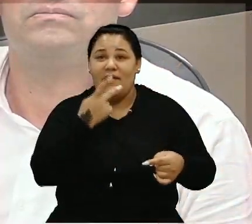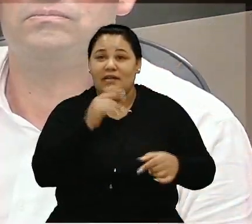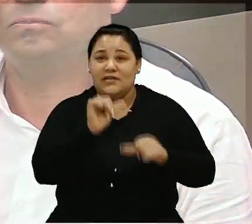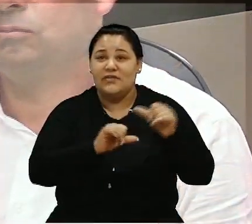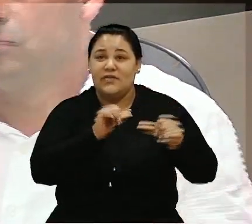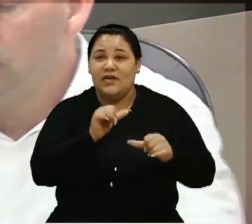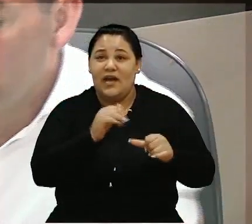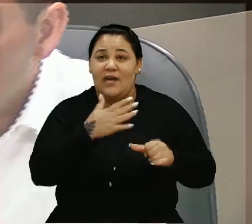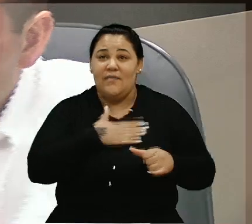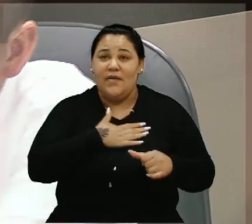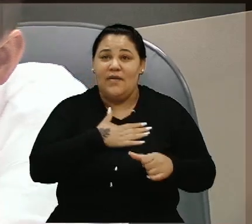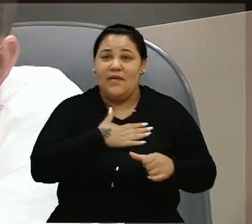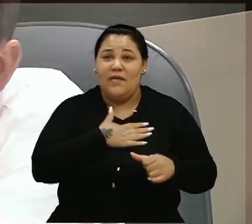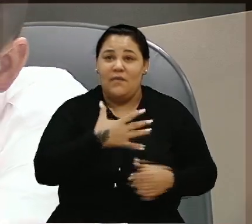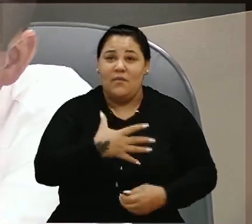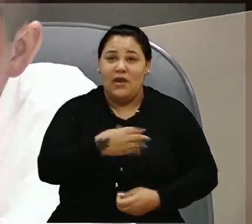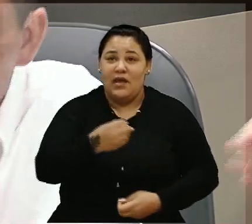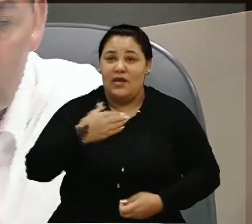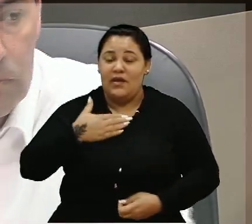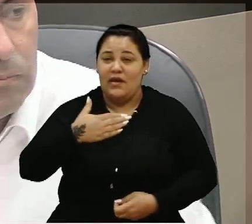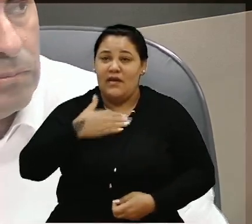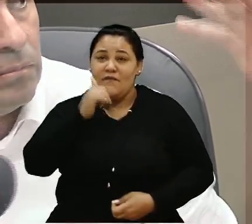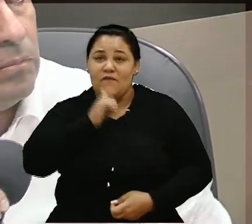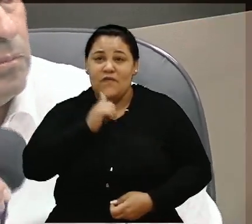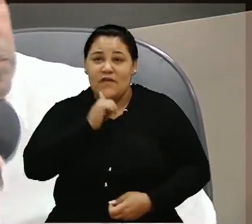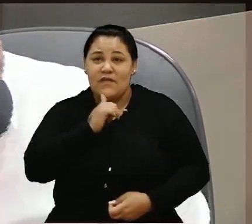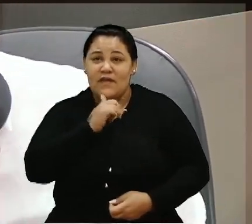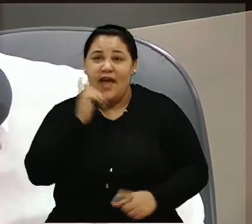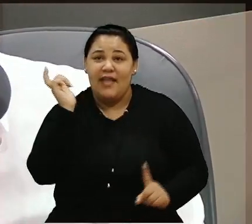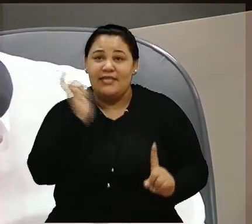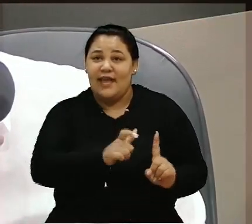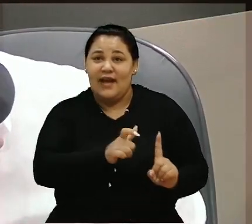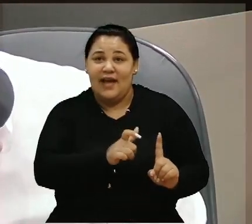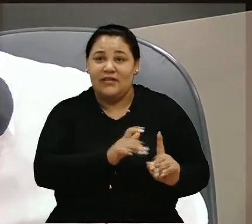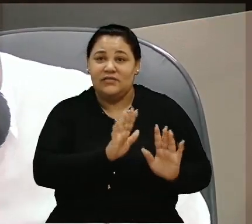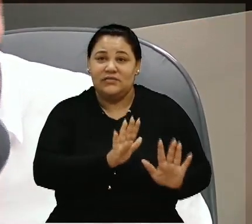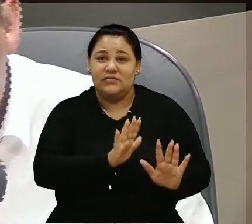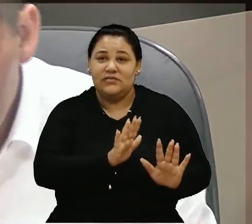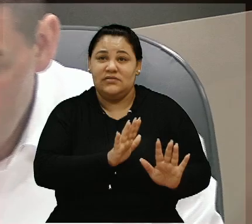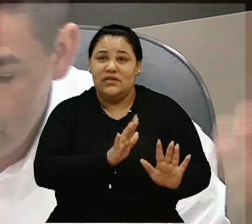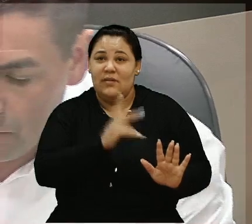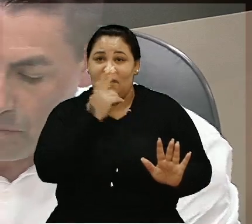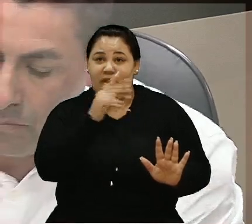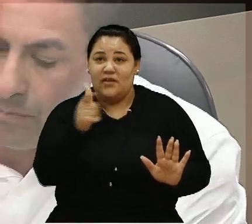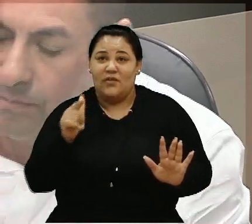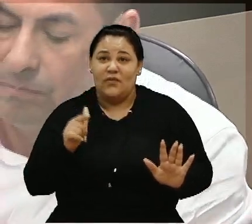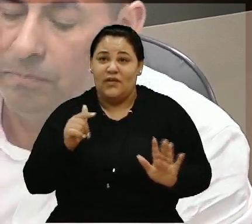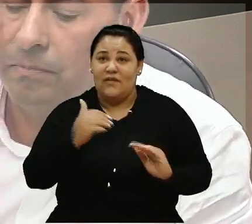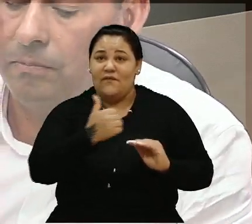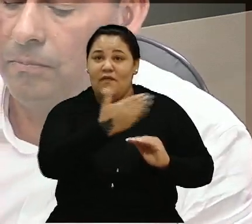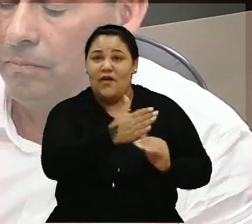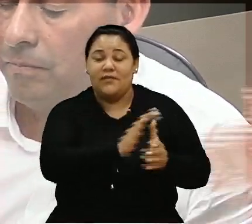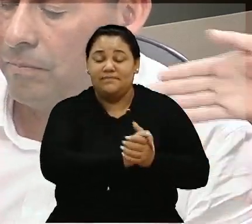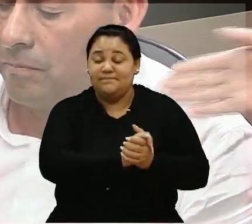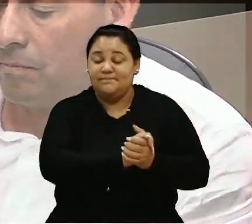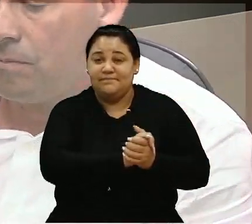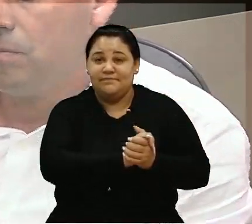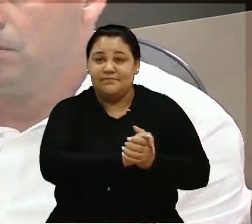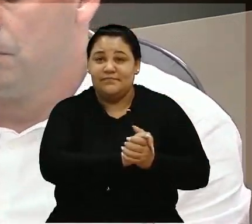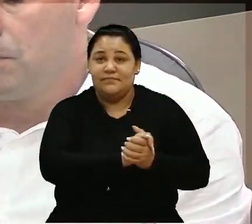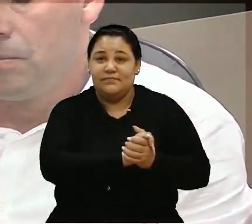mulher ou meu filho são atacados por esse tipo de coisa, aí parece que é menos que as outras lutas lá fora, né? Então, parece que a gente vale menos.